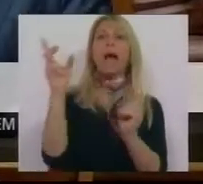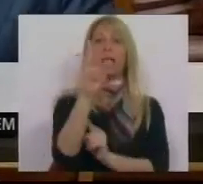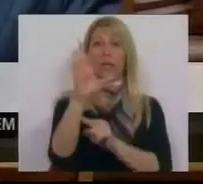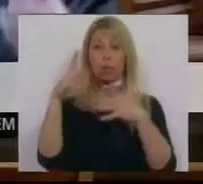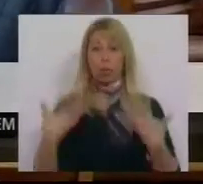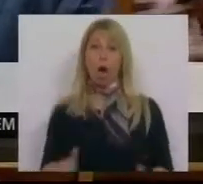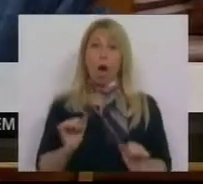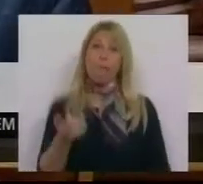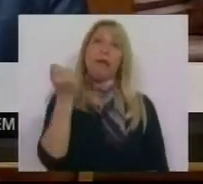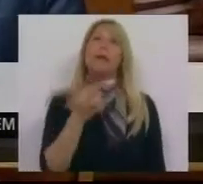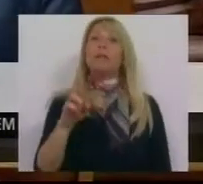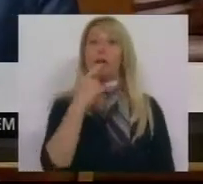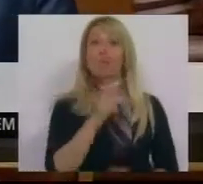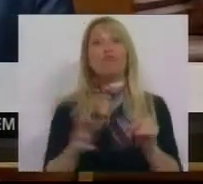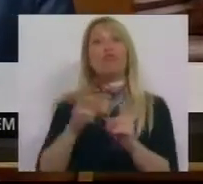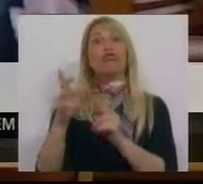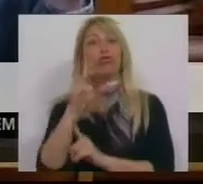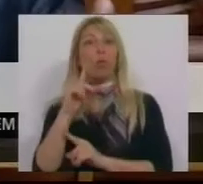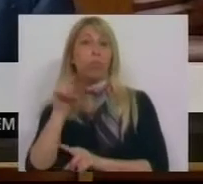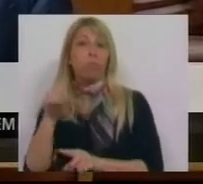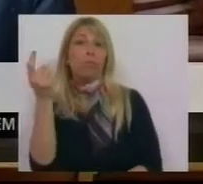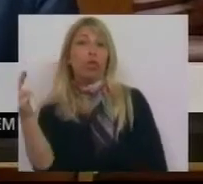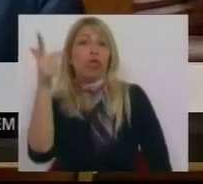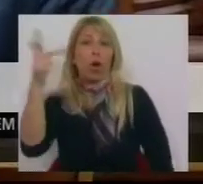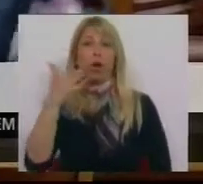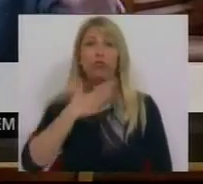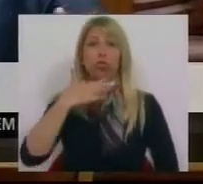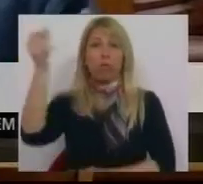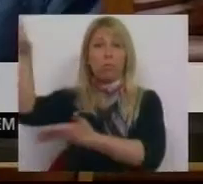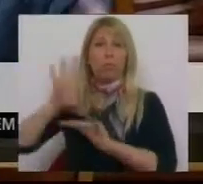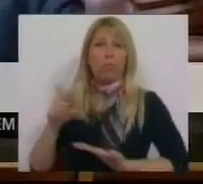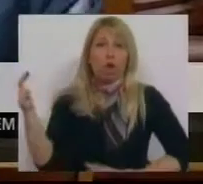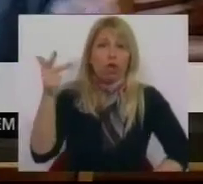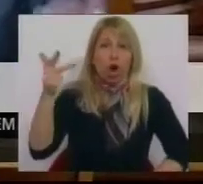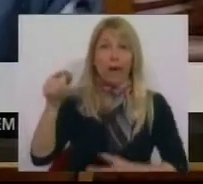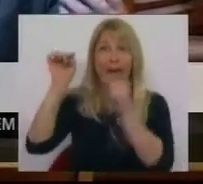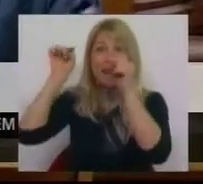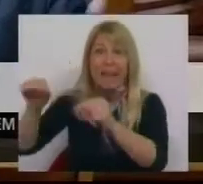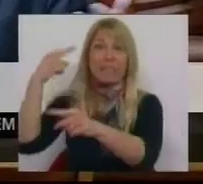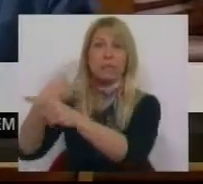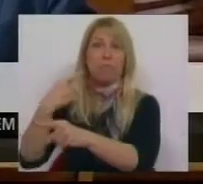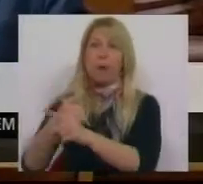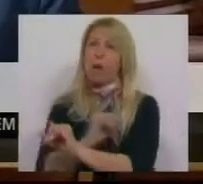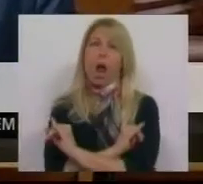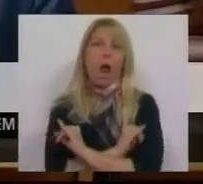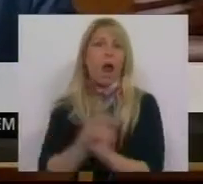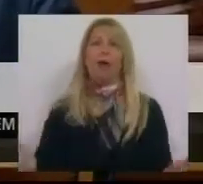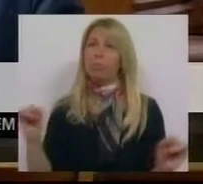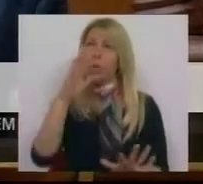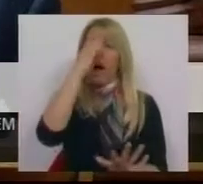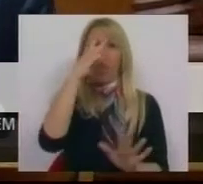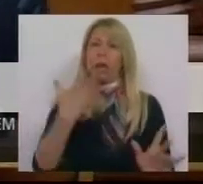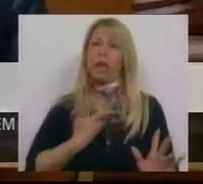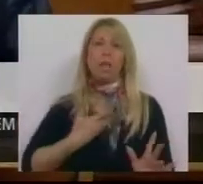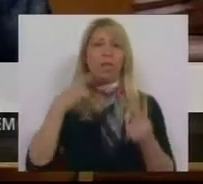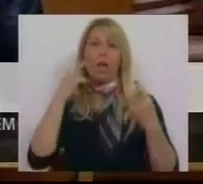que é a taxa de juros implícita da Troika, do empréstimo da Troika, que esse mesmo é insustentável para a dívida portuguesa.